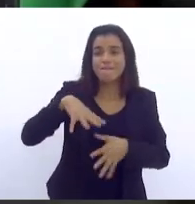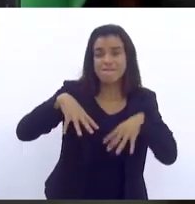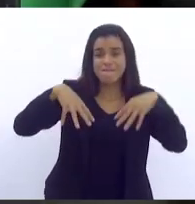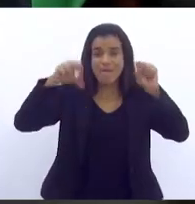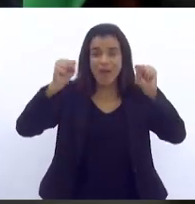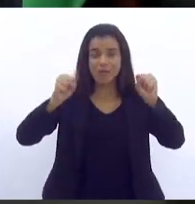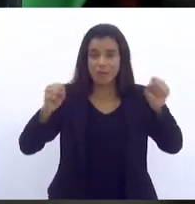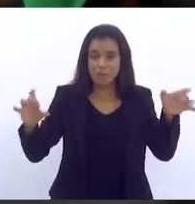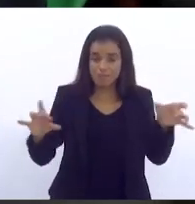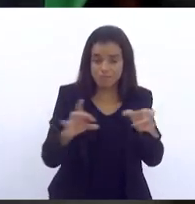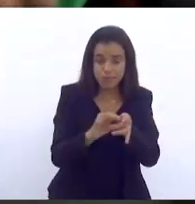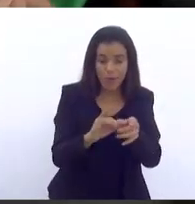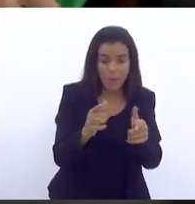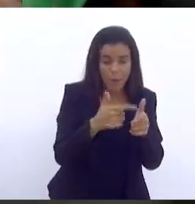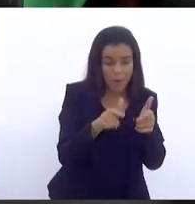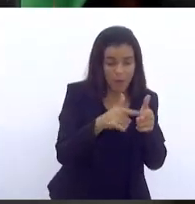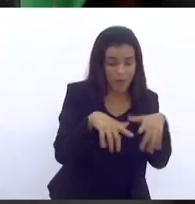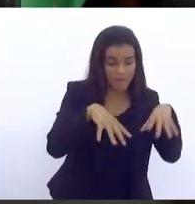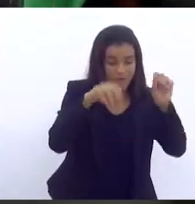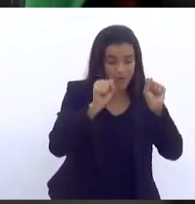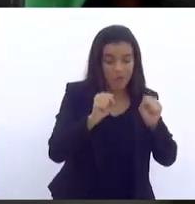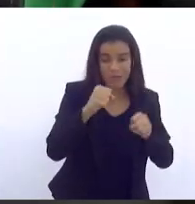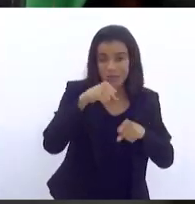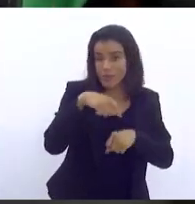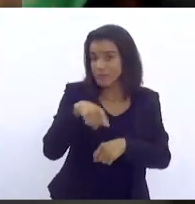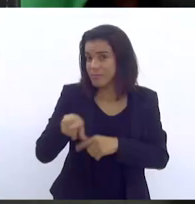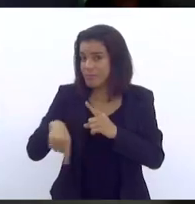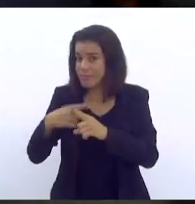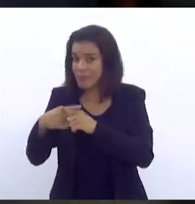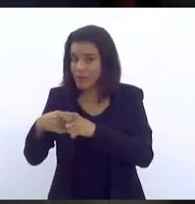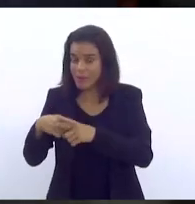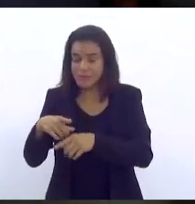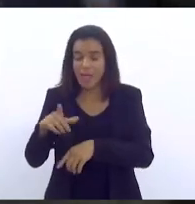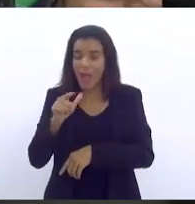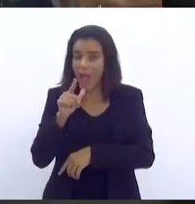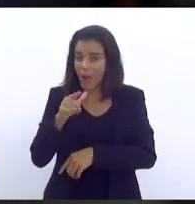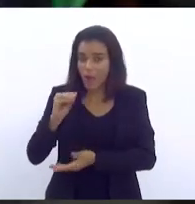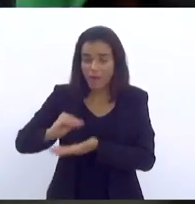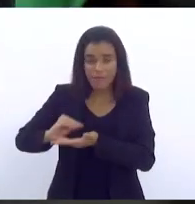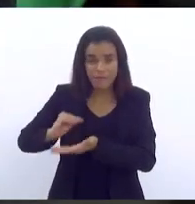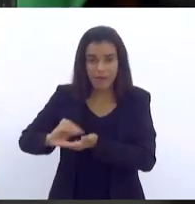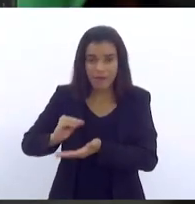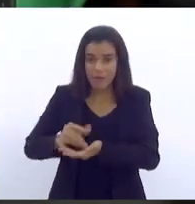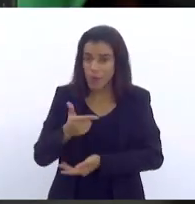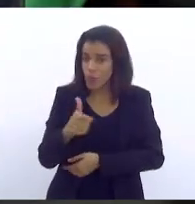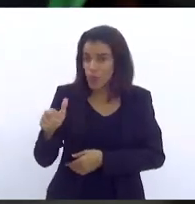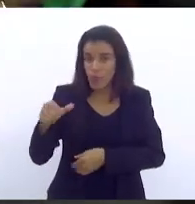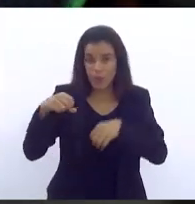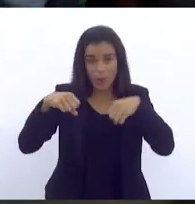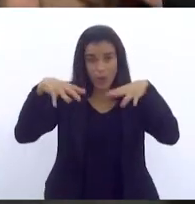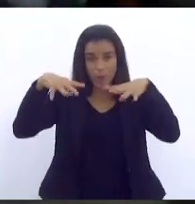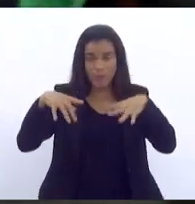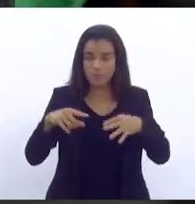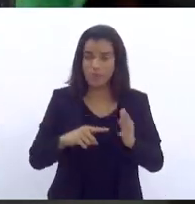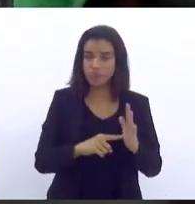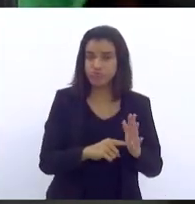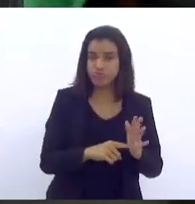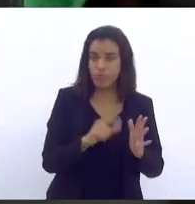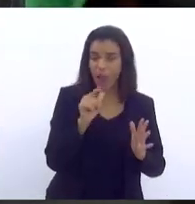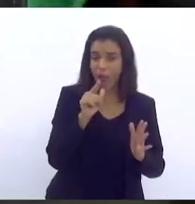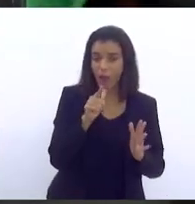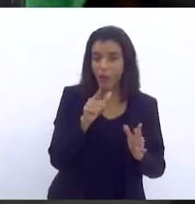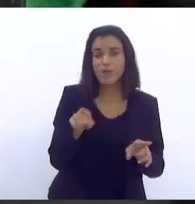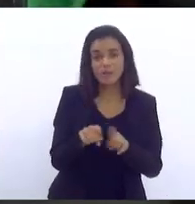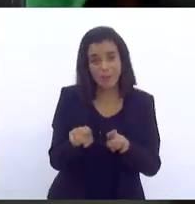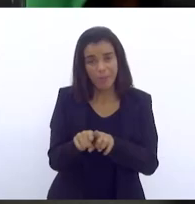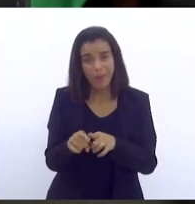combinou o problema da falta de luz com a falta d'água Porque as pessoas não tinham luz para ligar suas bombas ficaram sem luz e também ficaram